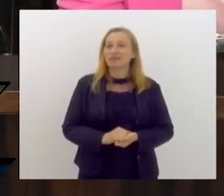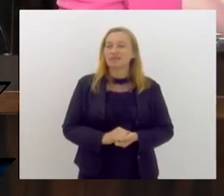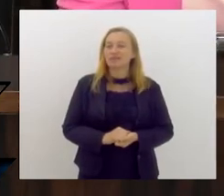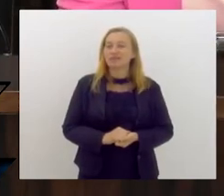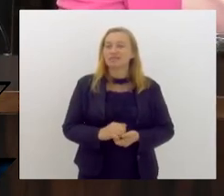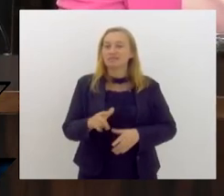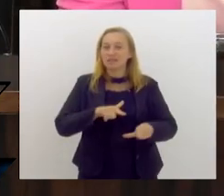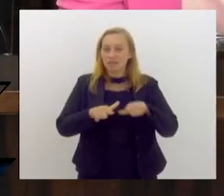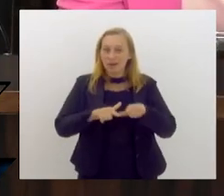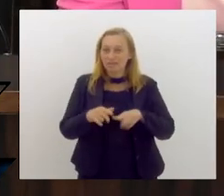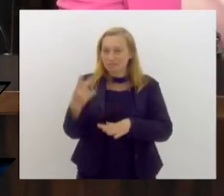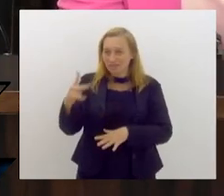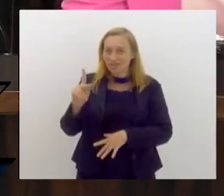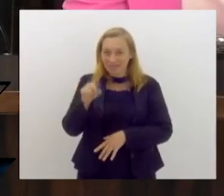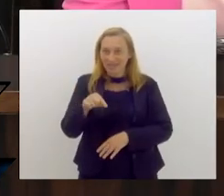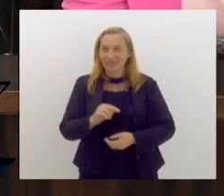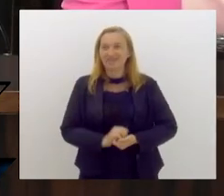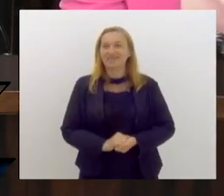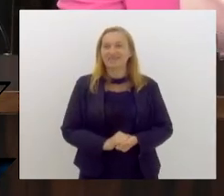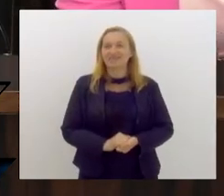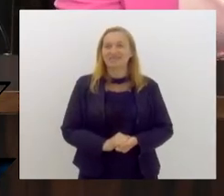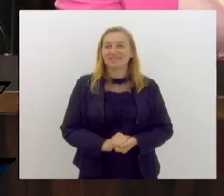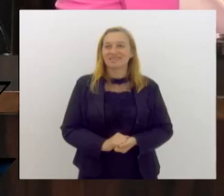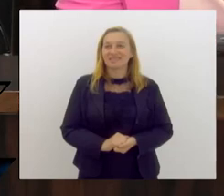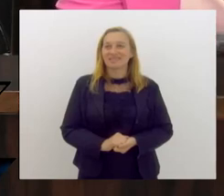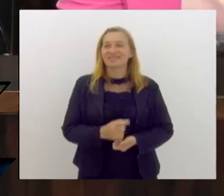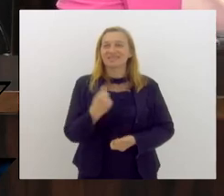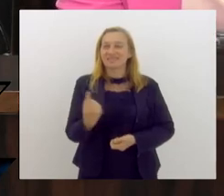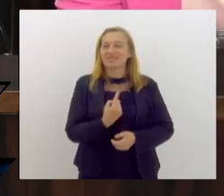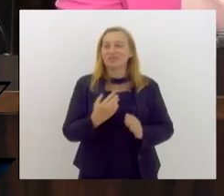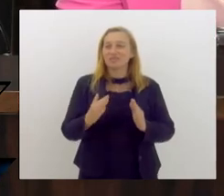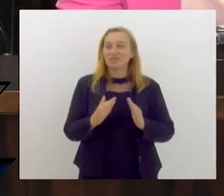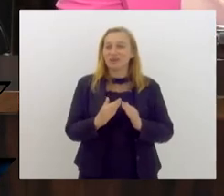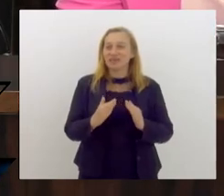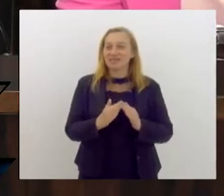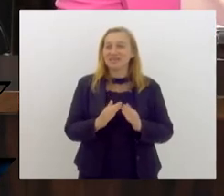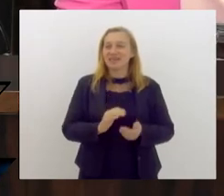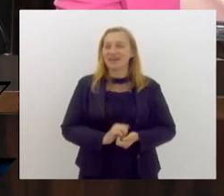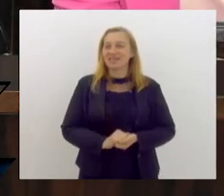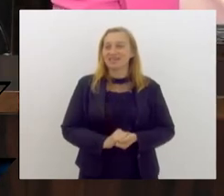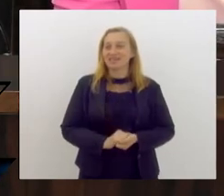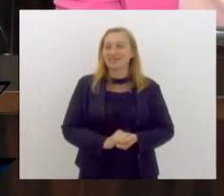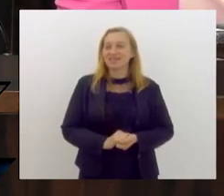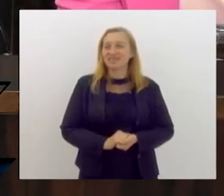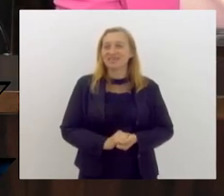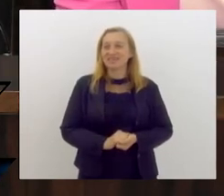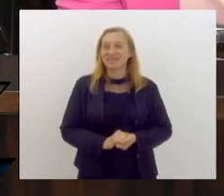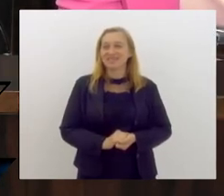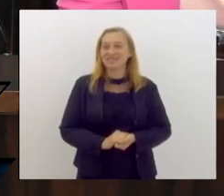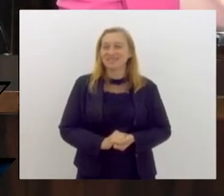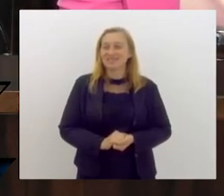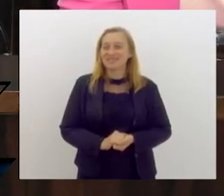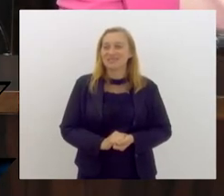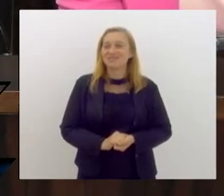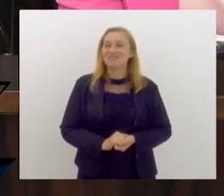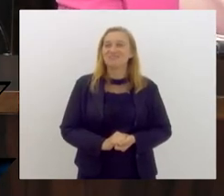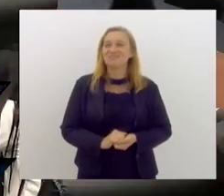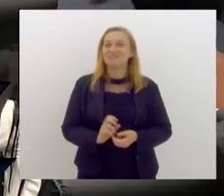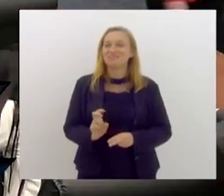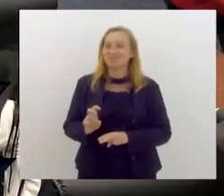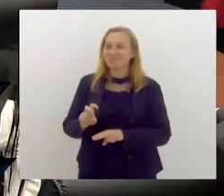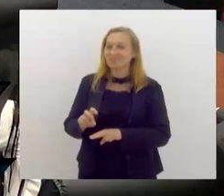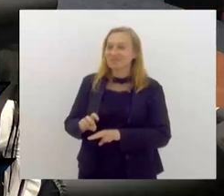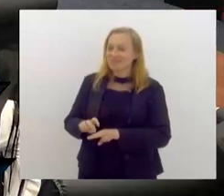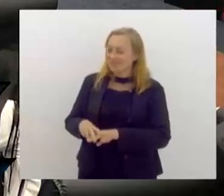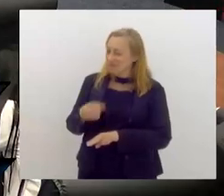mandato aqui, né? Deputado, na nossa casa aqui. Essa, só um minutinho, essa cadeira, tá? Muito bem, tá lhe